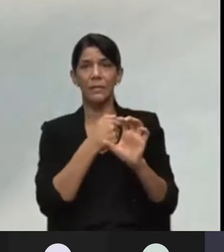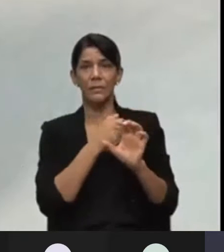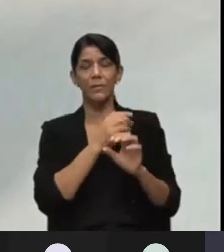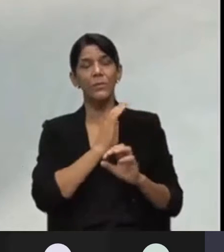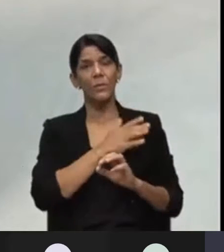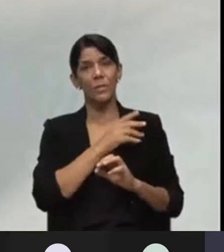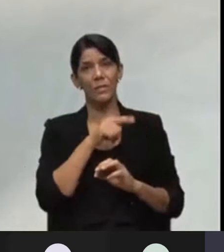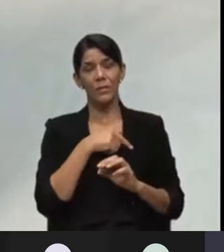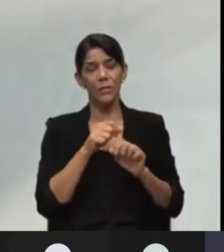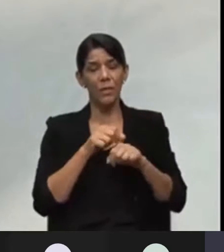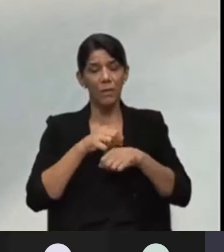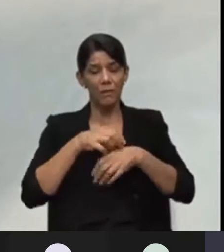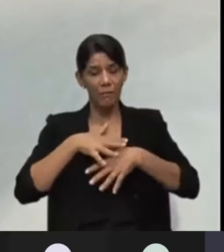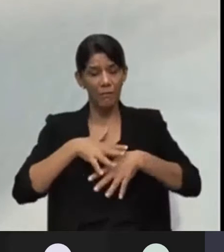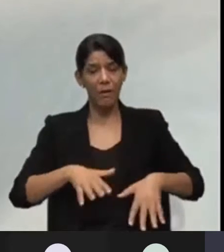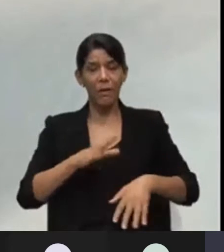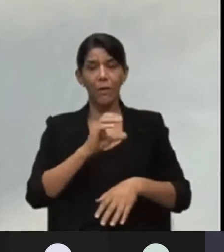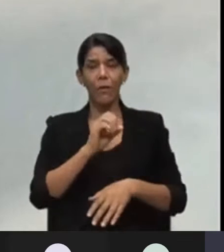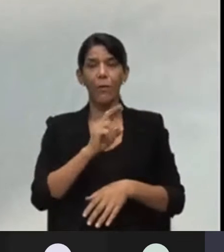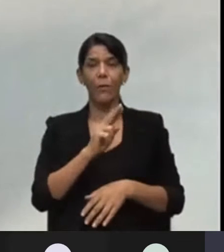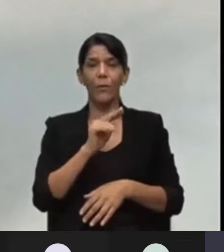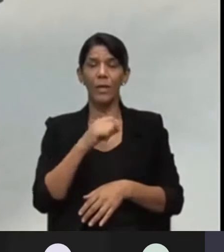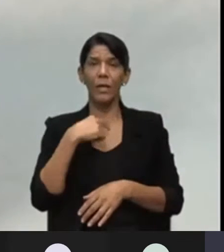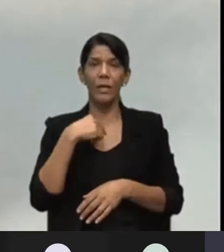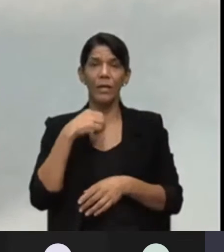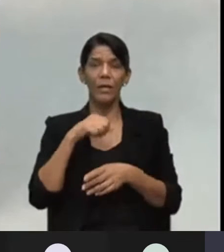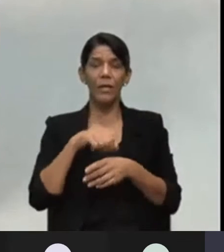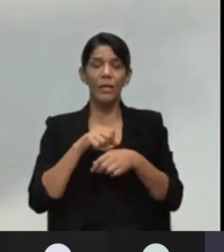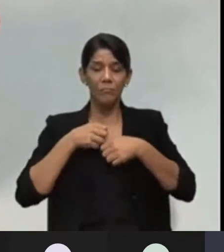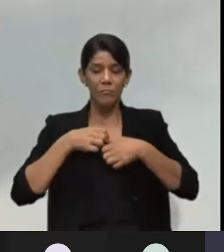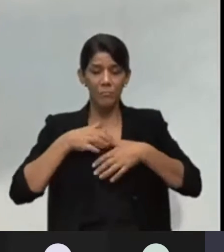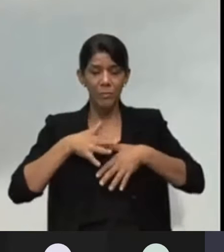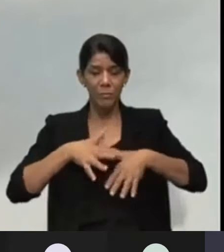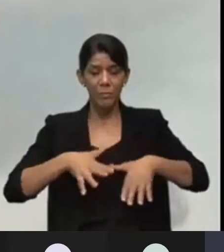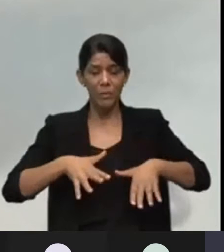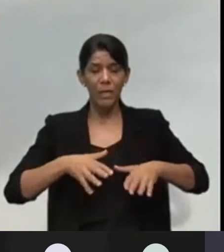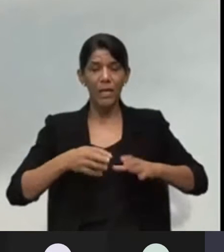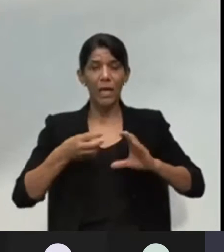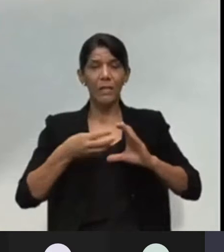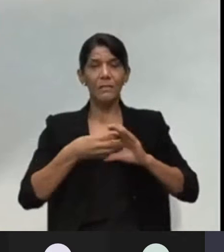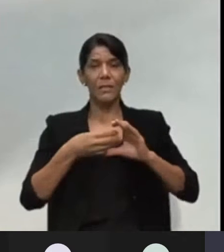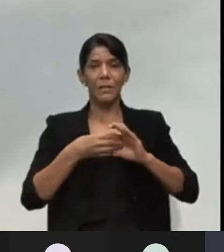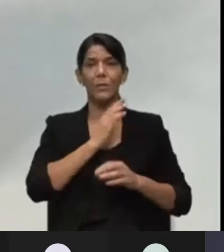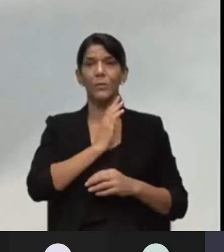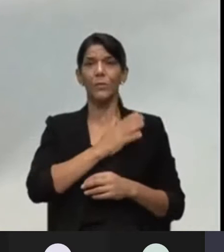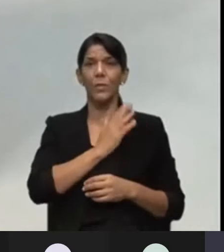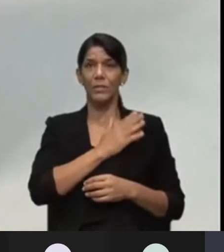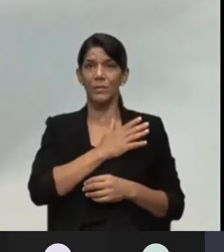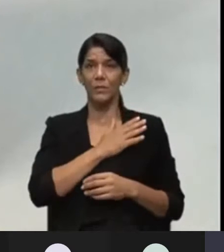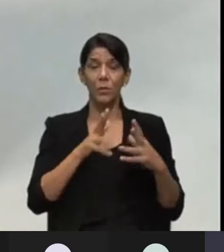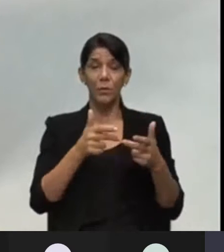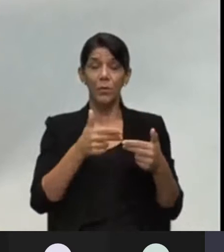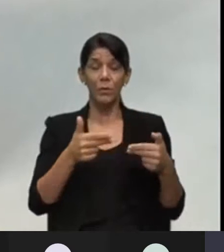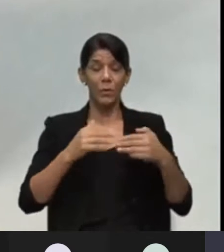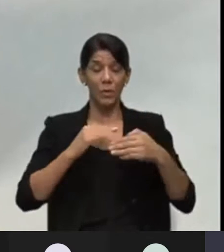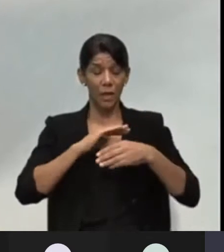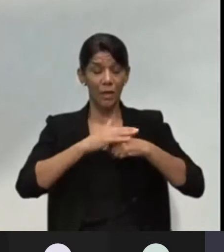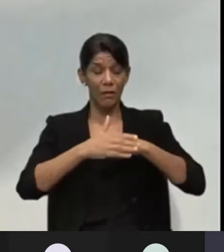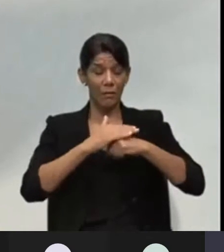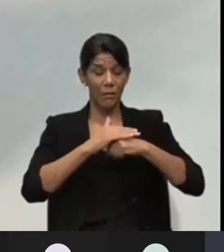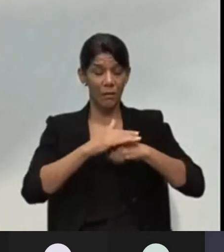tá? E aí as veias e artérias coronárias que nutrem a parede do coração, tá? Então, toda a parede